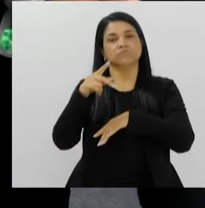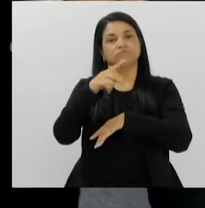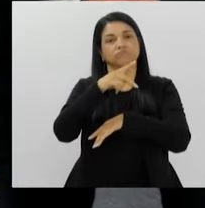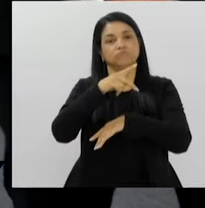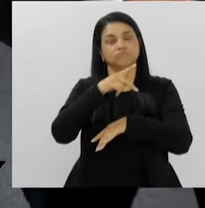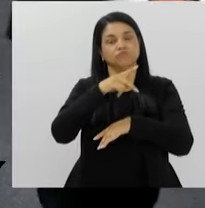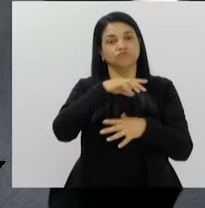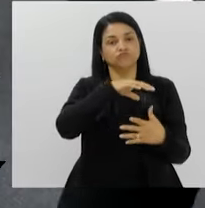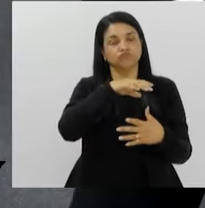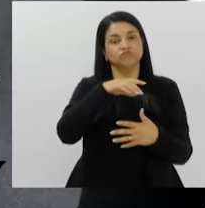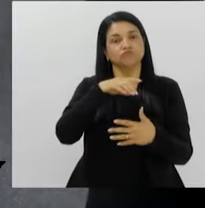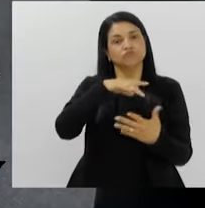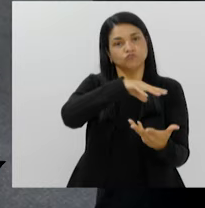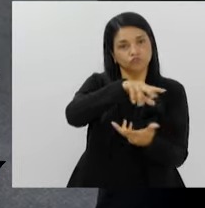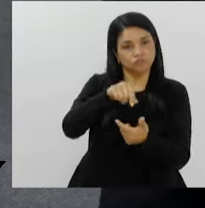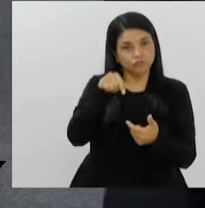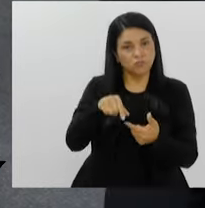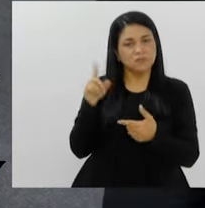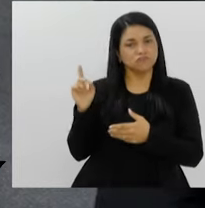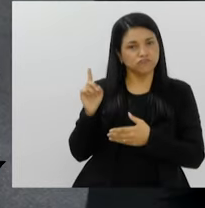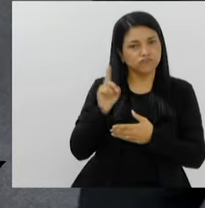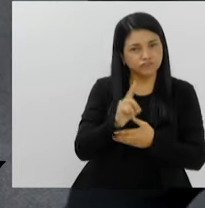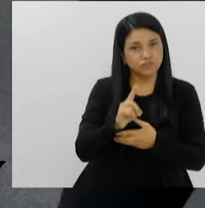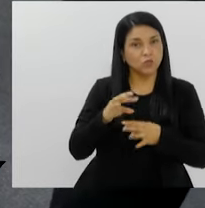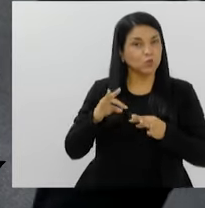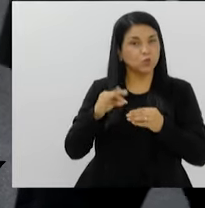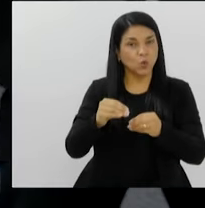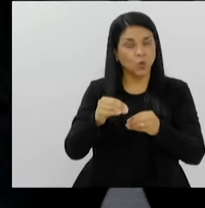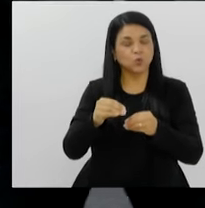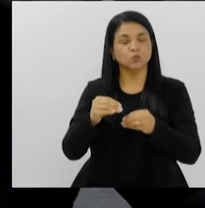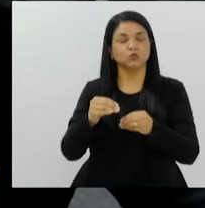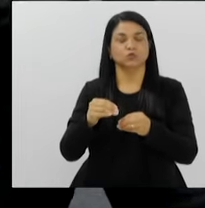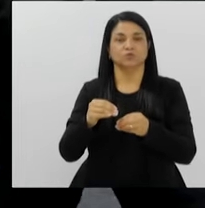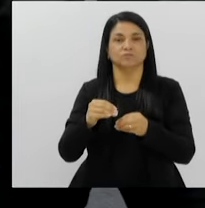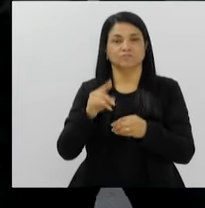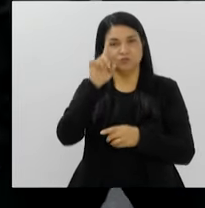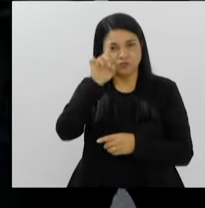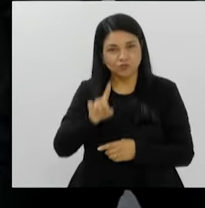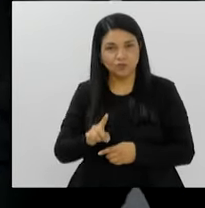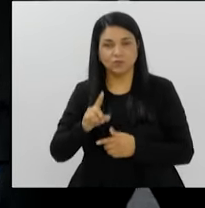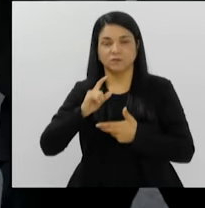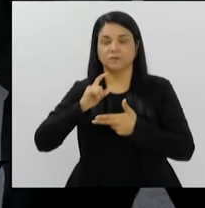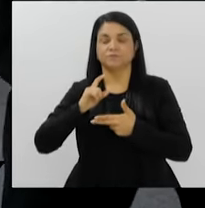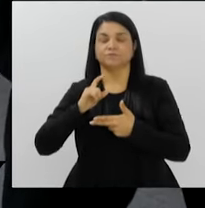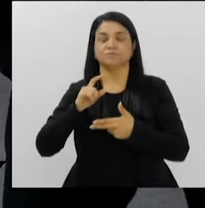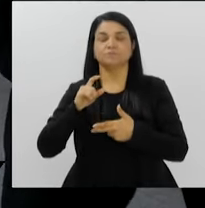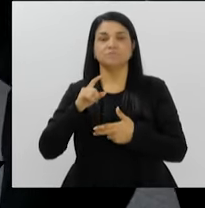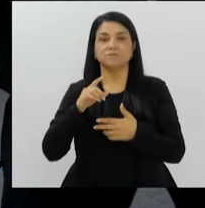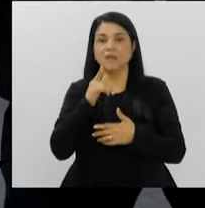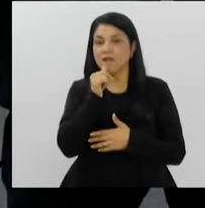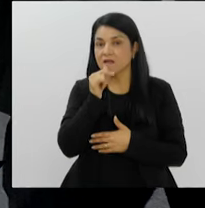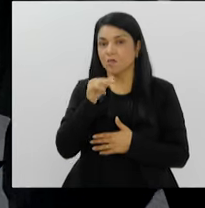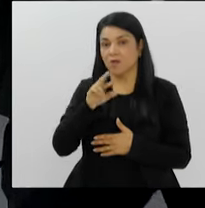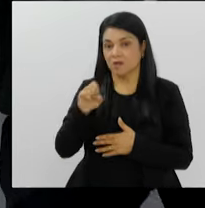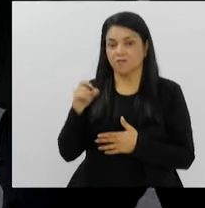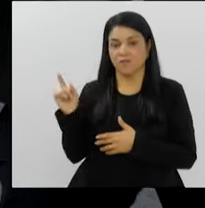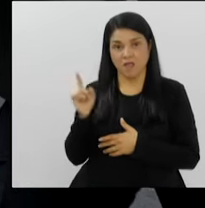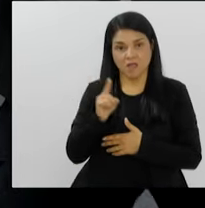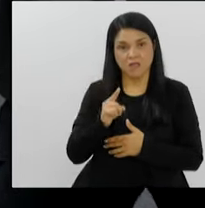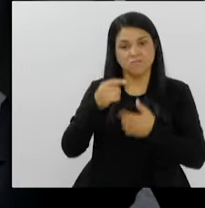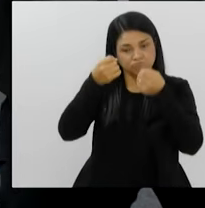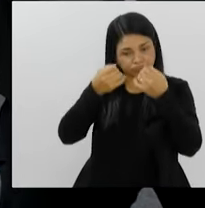gestora, também vir aqui falar, todos os executivos da Água do Rio têm que vir aqui dar conta. Tem muita coisa para explicar que não é só relacionado